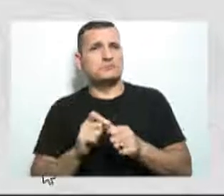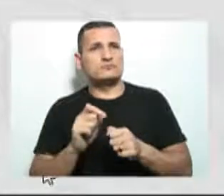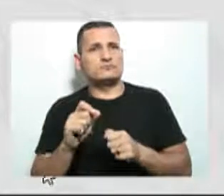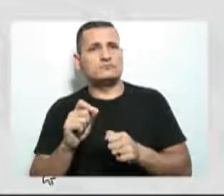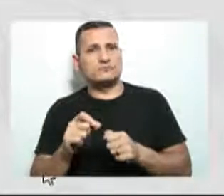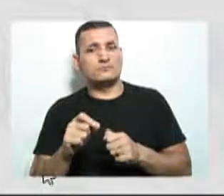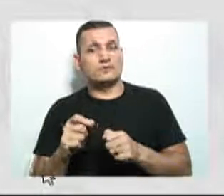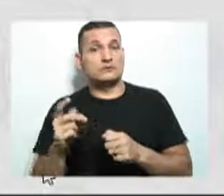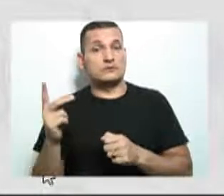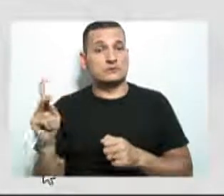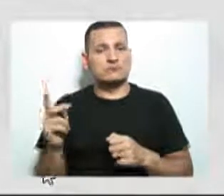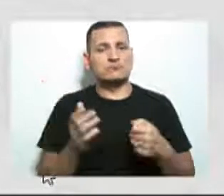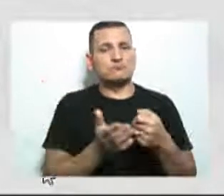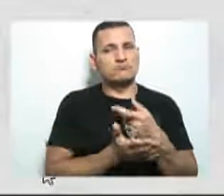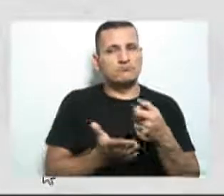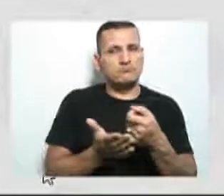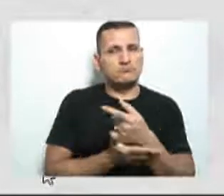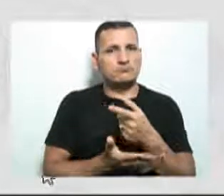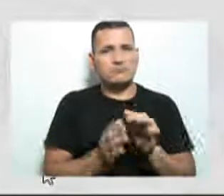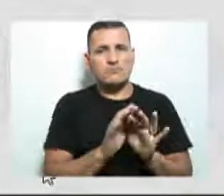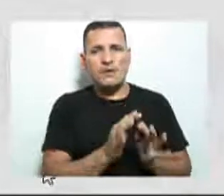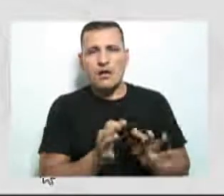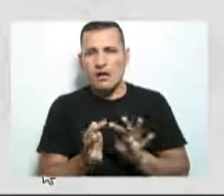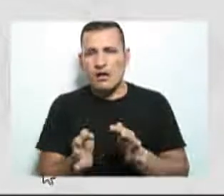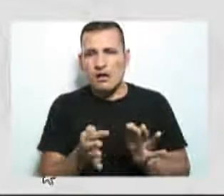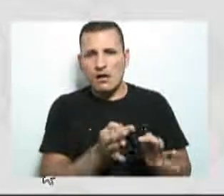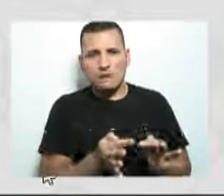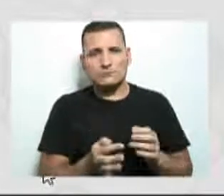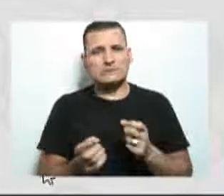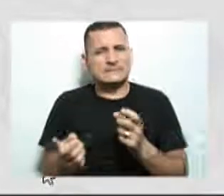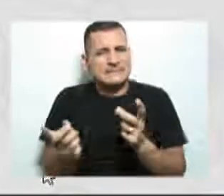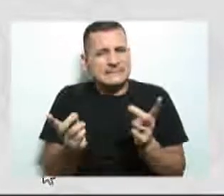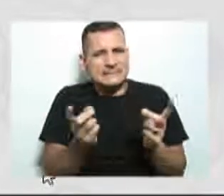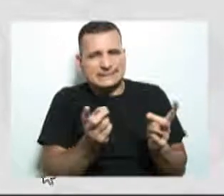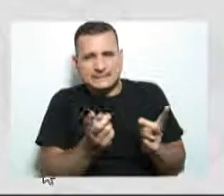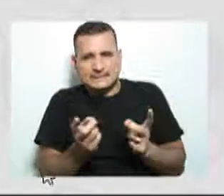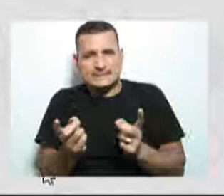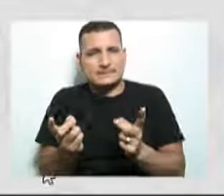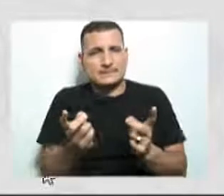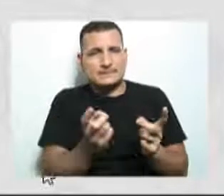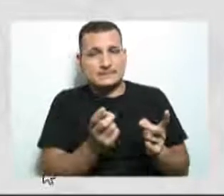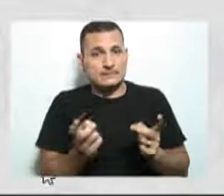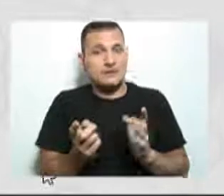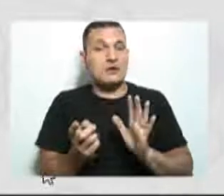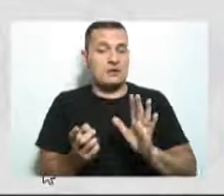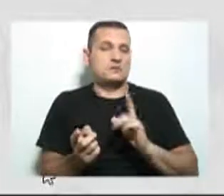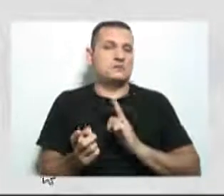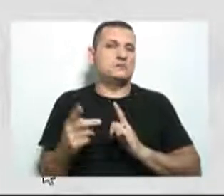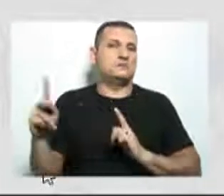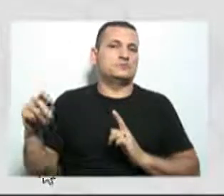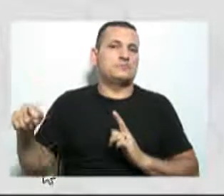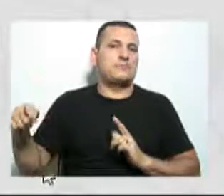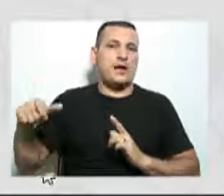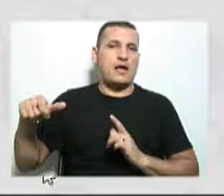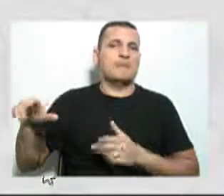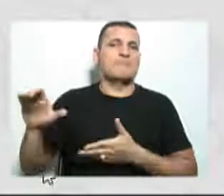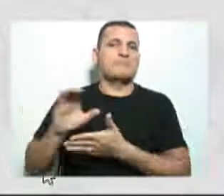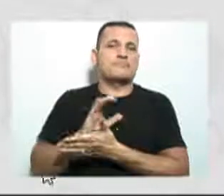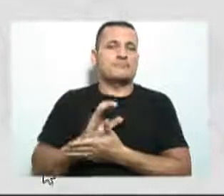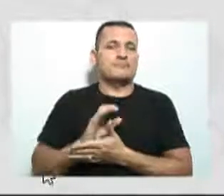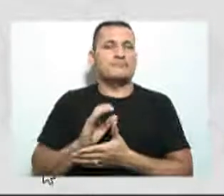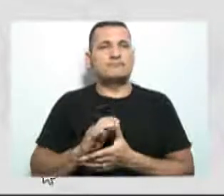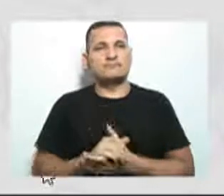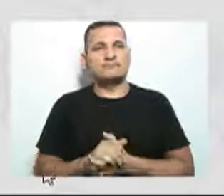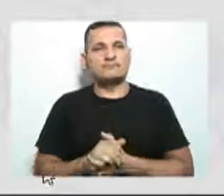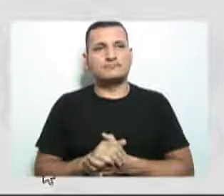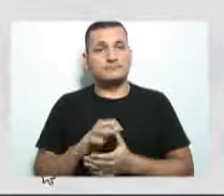seus compradores, de modo a realizar muitas vendas e, enfim, obter sua comissão ao fim do mês, tá